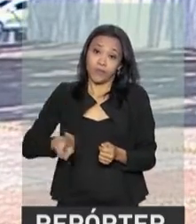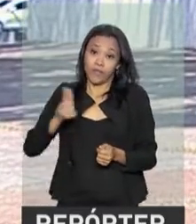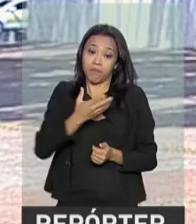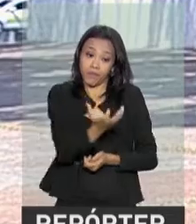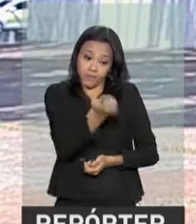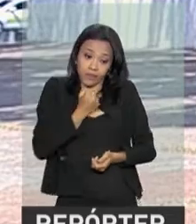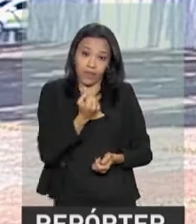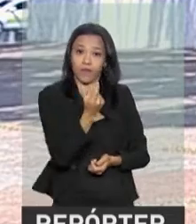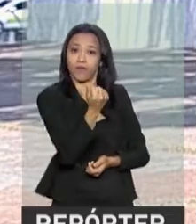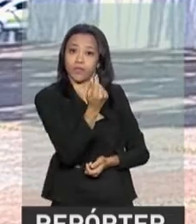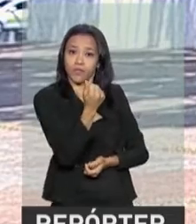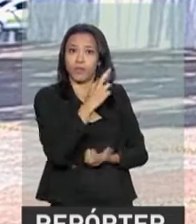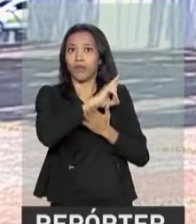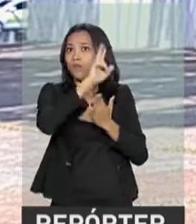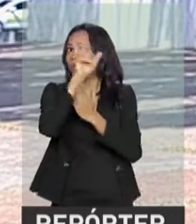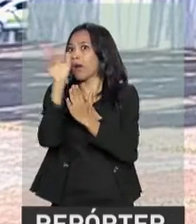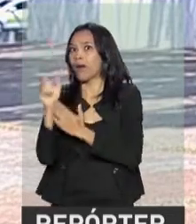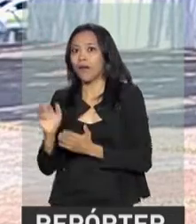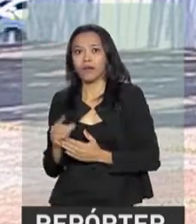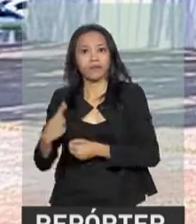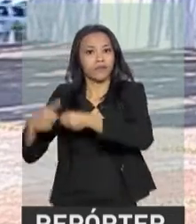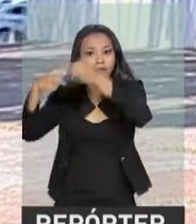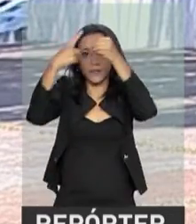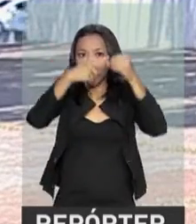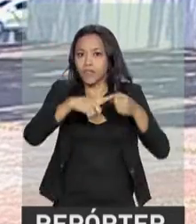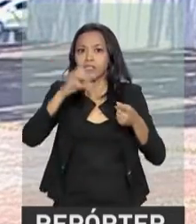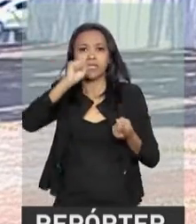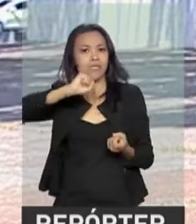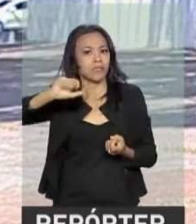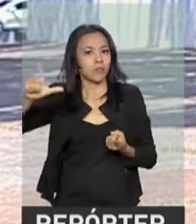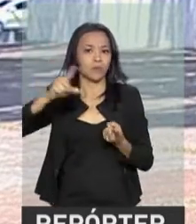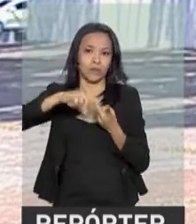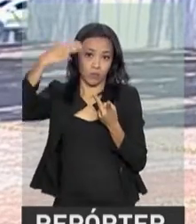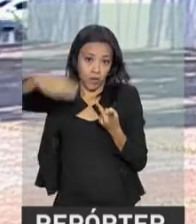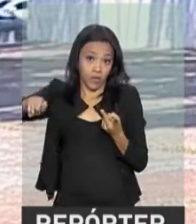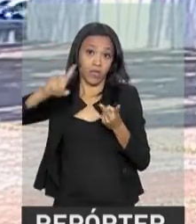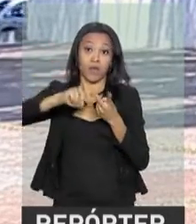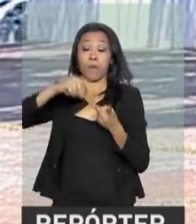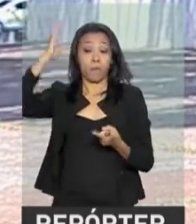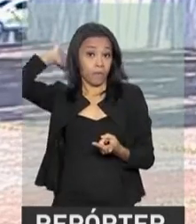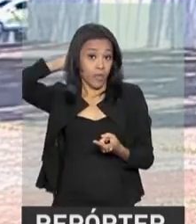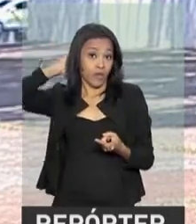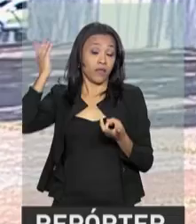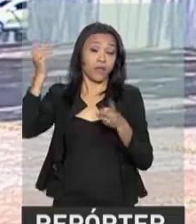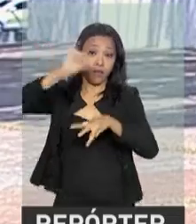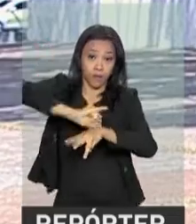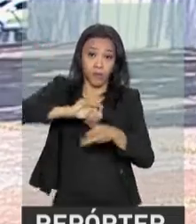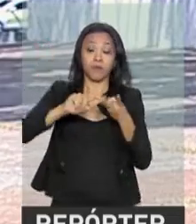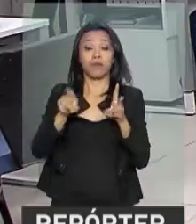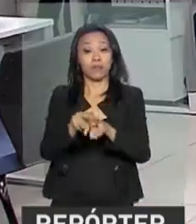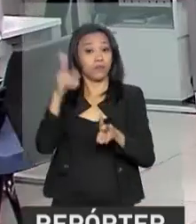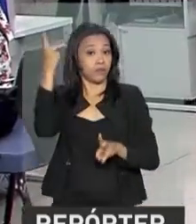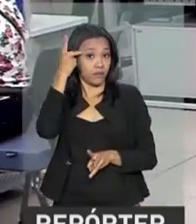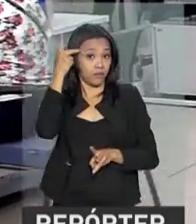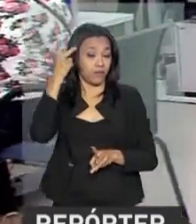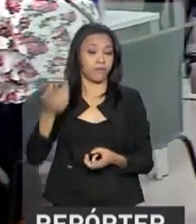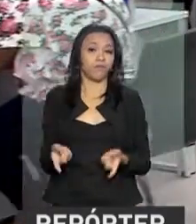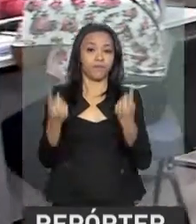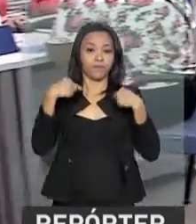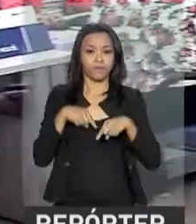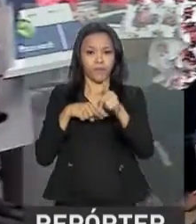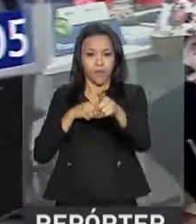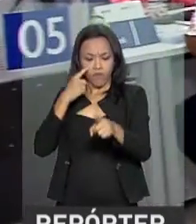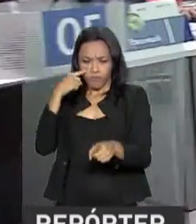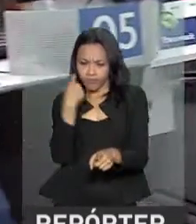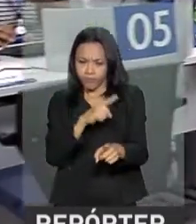algumas vezes em várias cidades do país como são luís no maranhão belém no pará e também são paulo a fraude foi